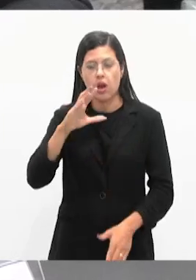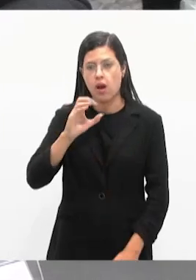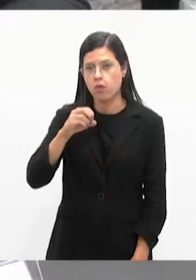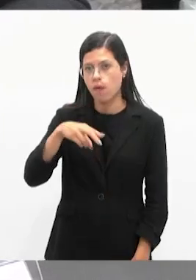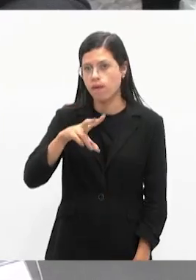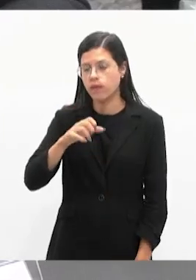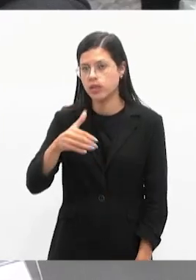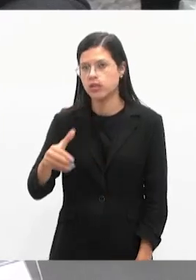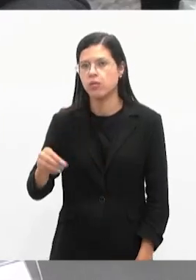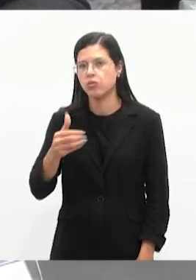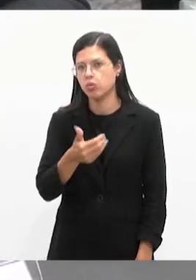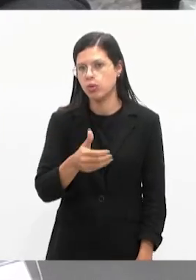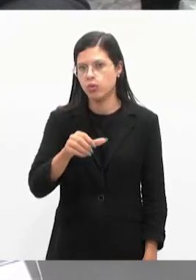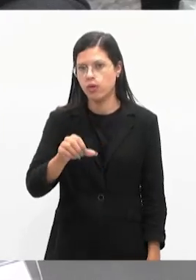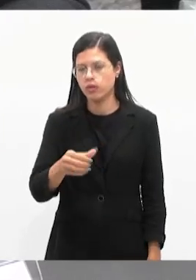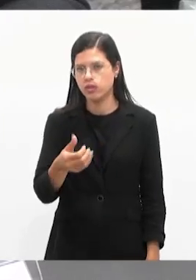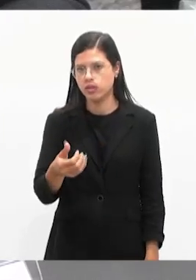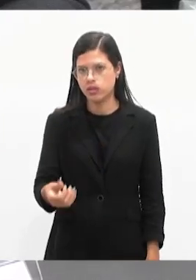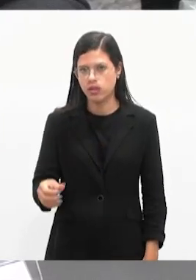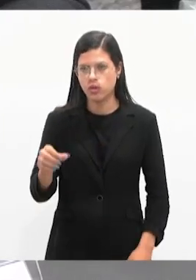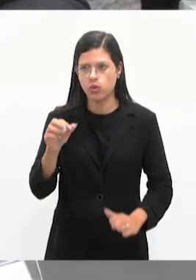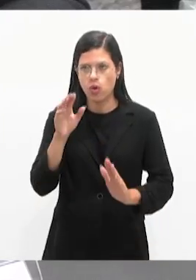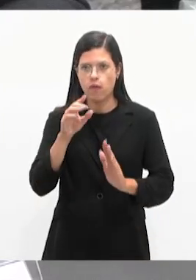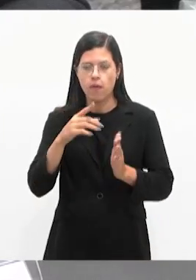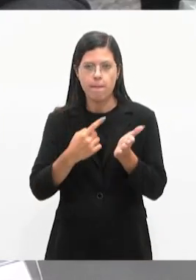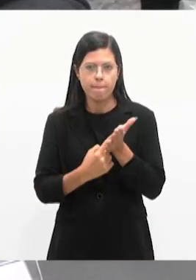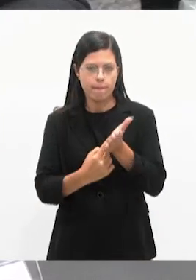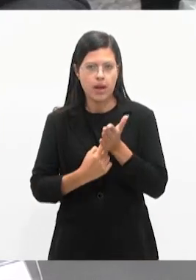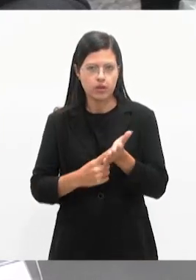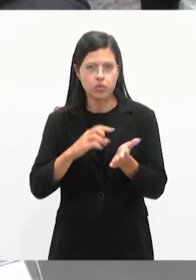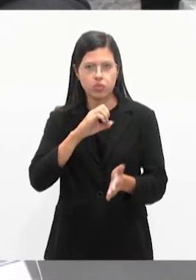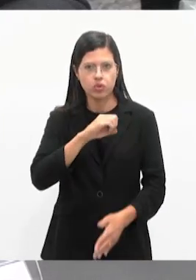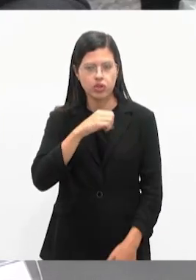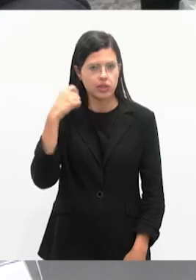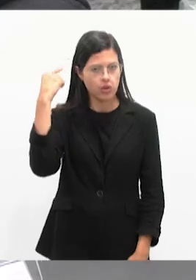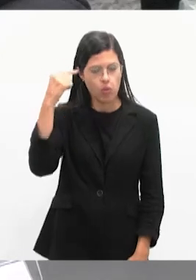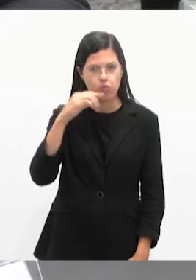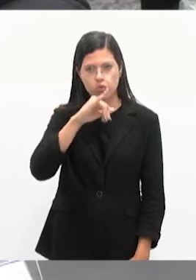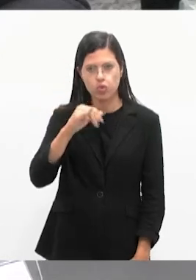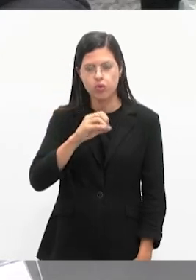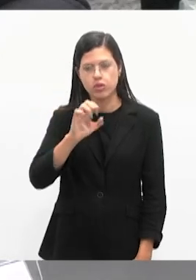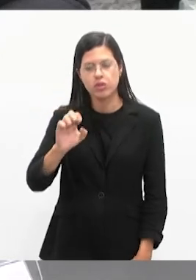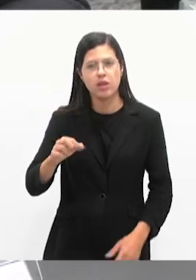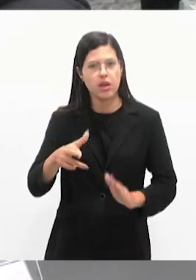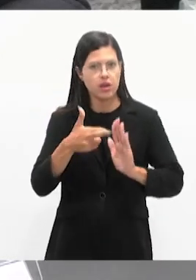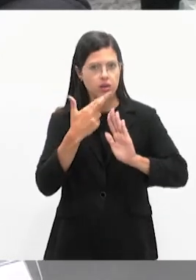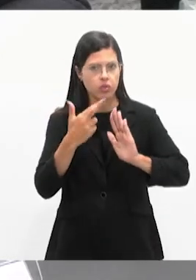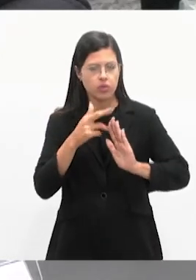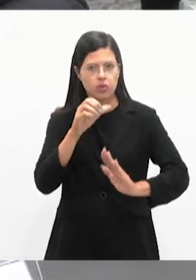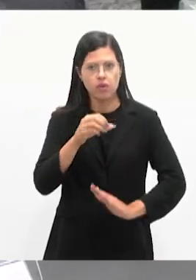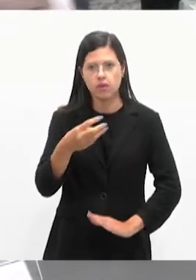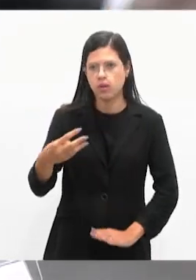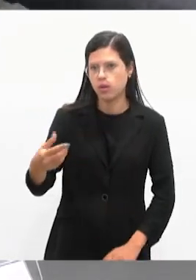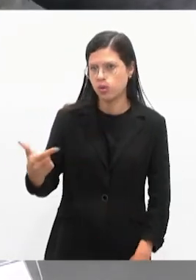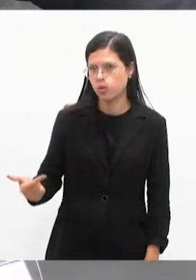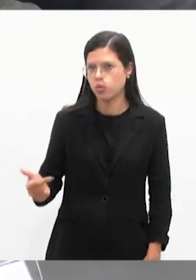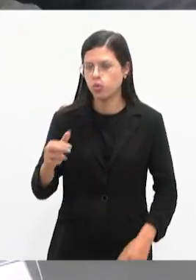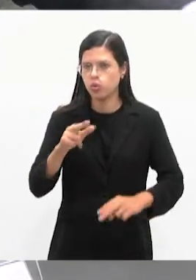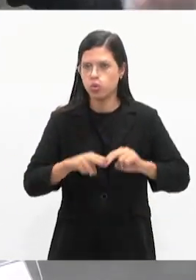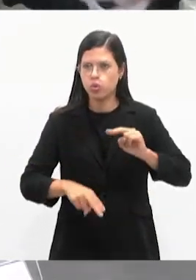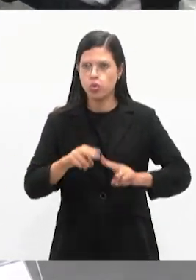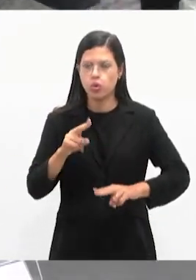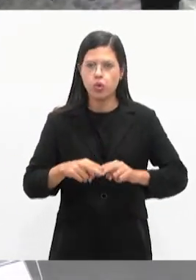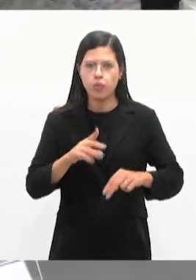de 1969, Pacto de São José da Costa Rica, e a Resolução 932 de junho de 2018 da Defensoria